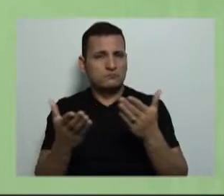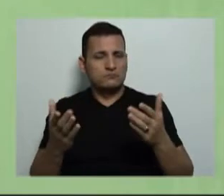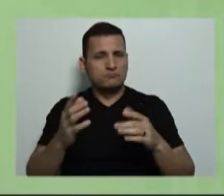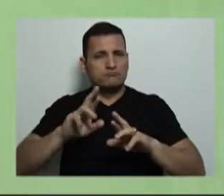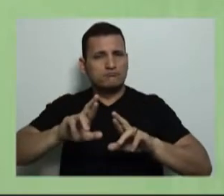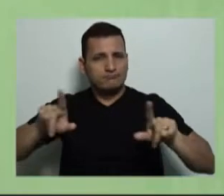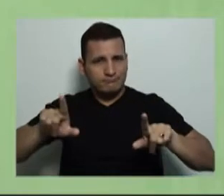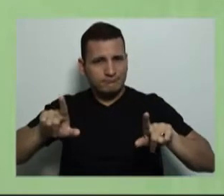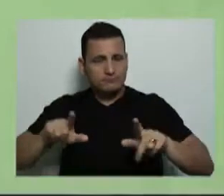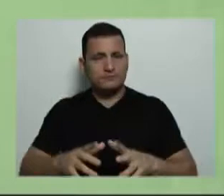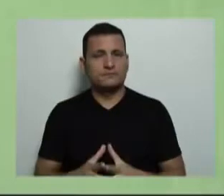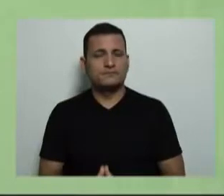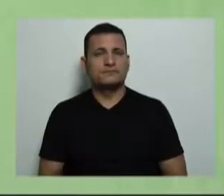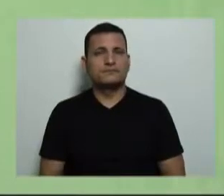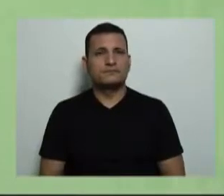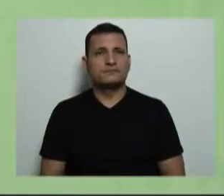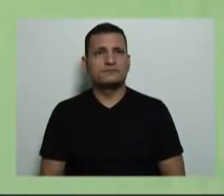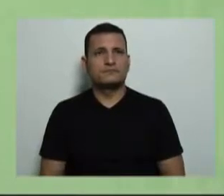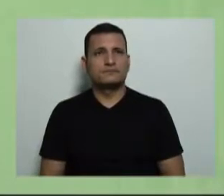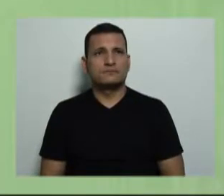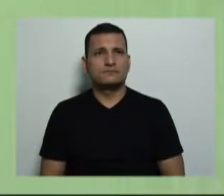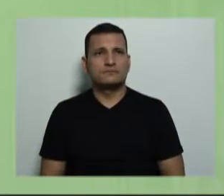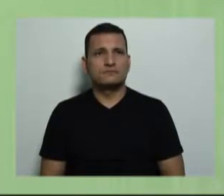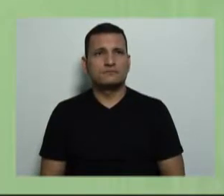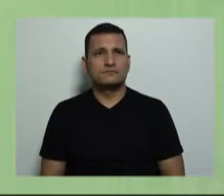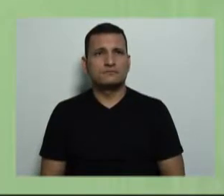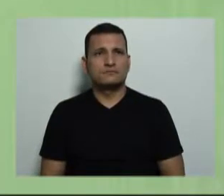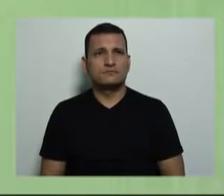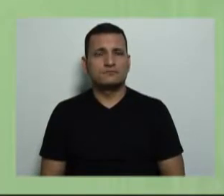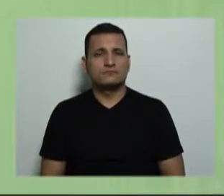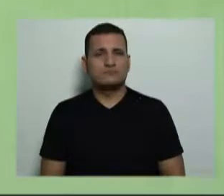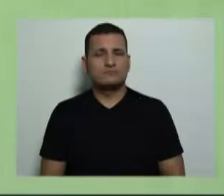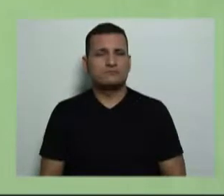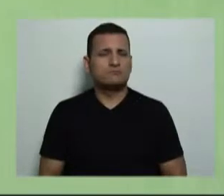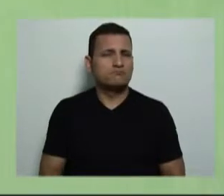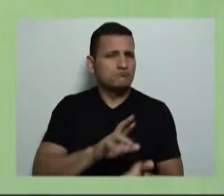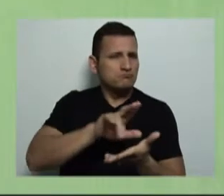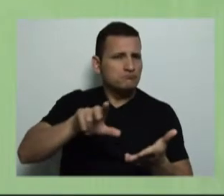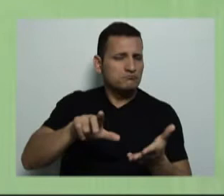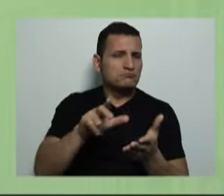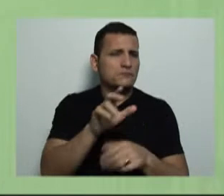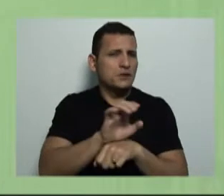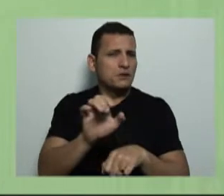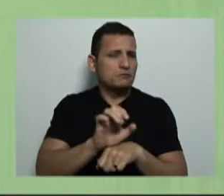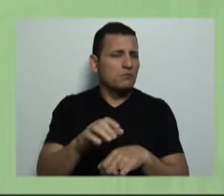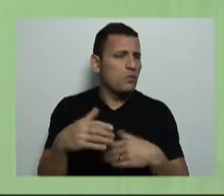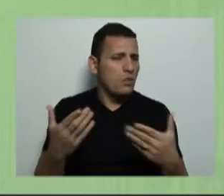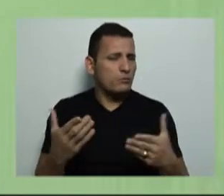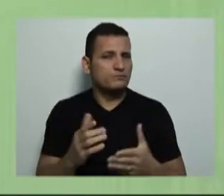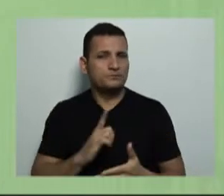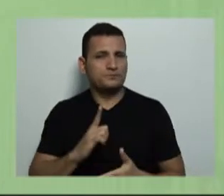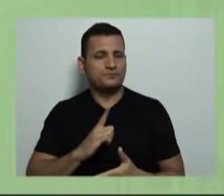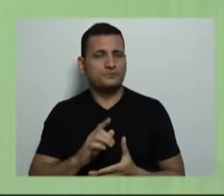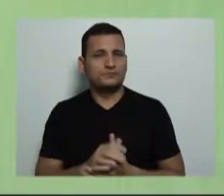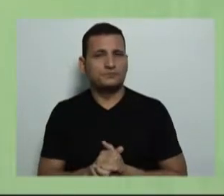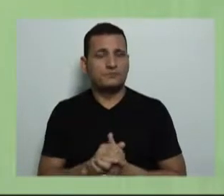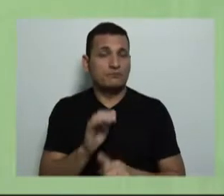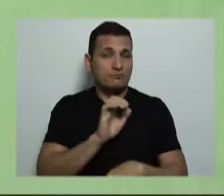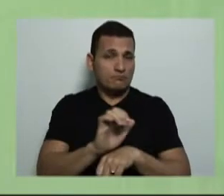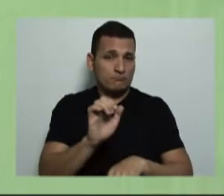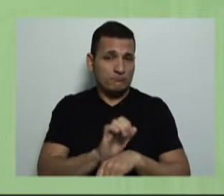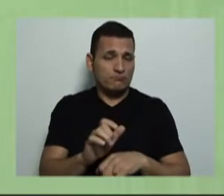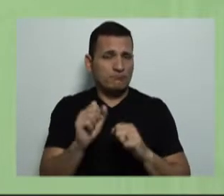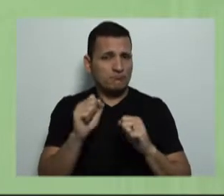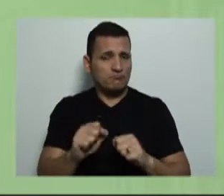diferença. Quais as modalidades de estágio existentes? O estágio poderá ser realizado nas